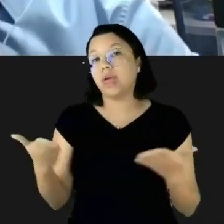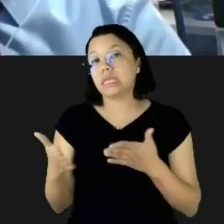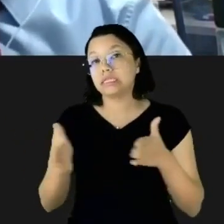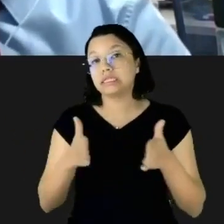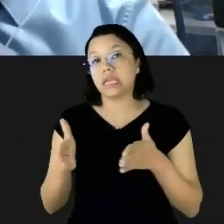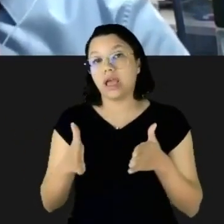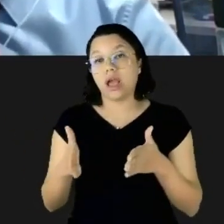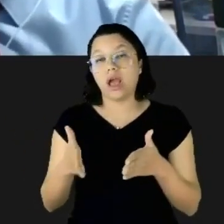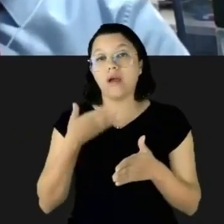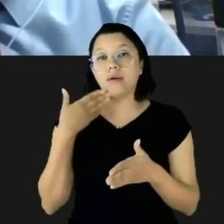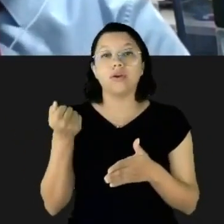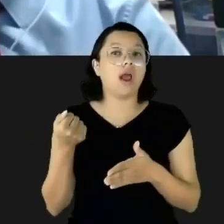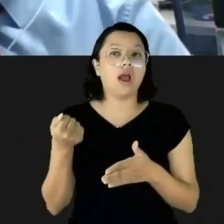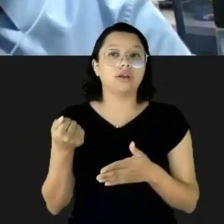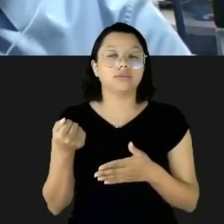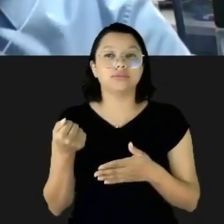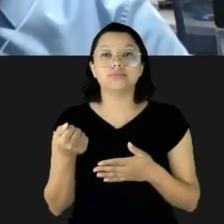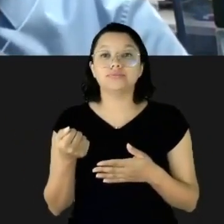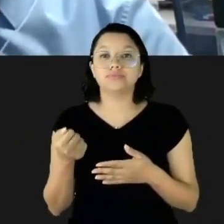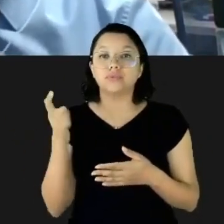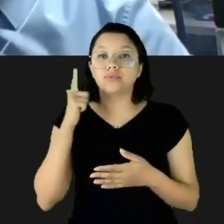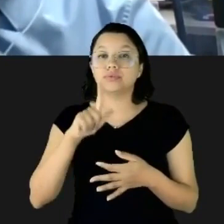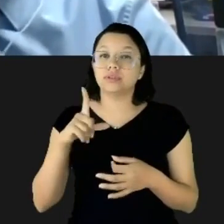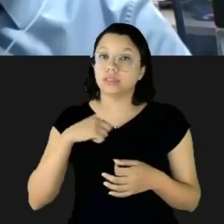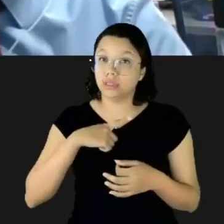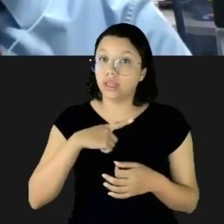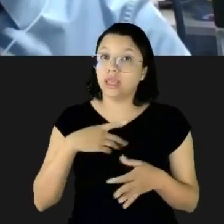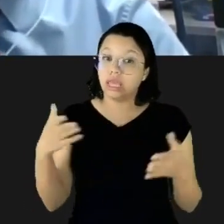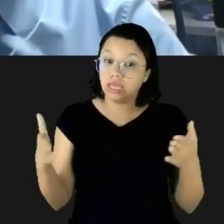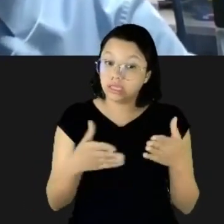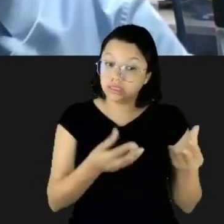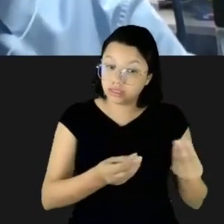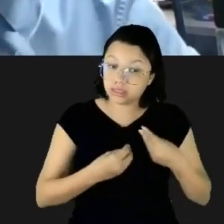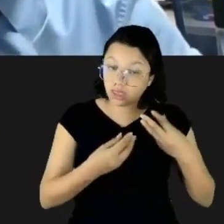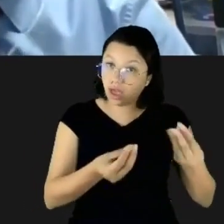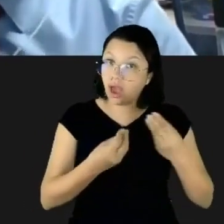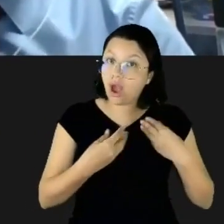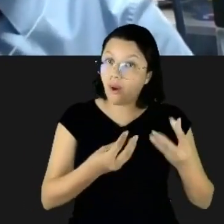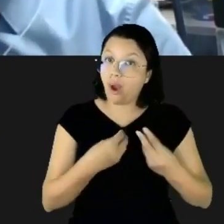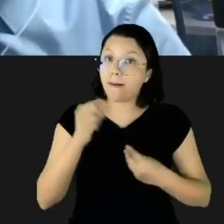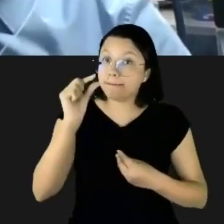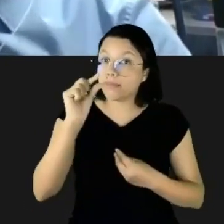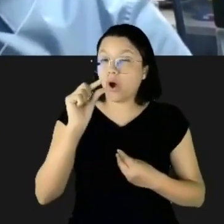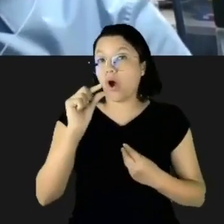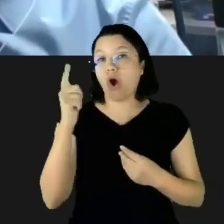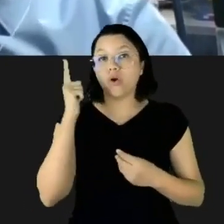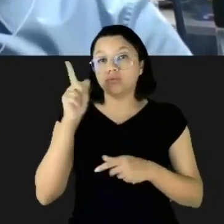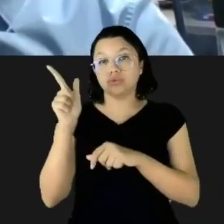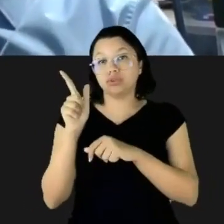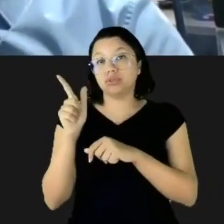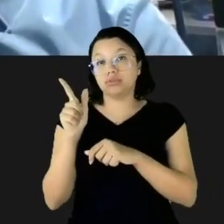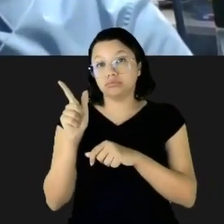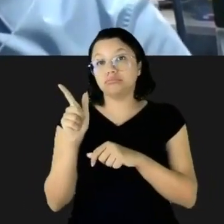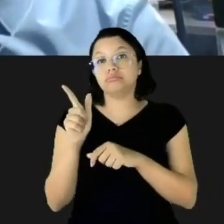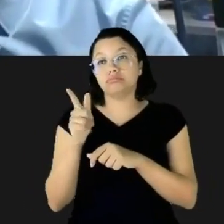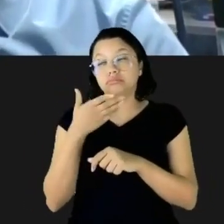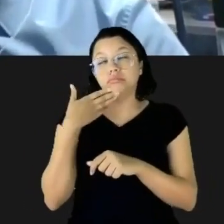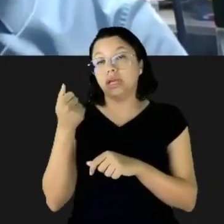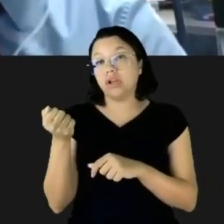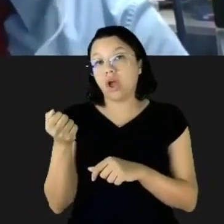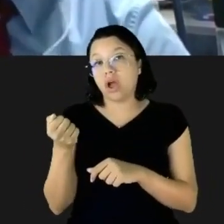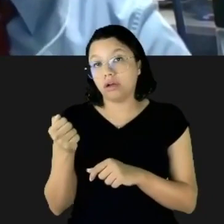acaba tendo esses ganhos marginais que ao final de um ano você ganhou trabalho de 2, 3, 4